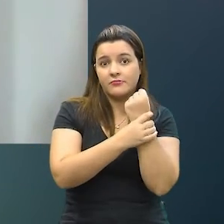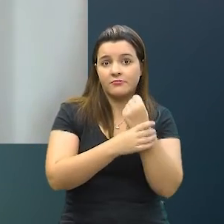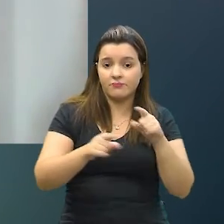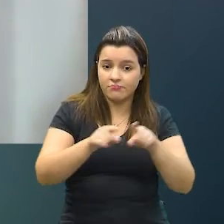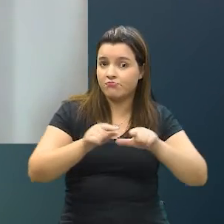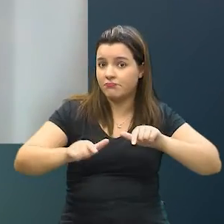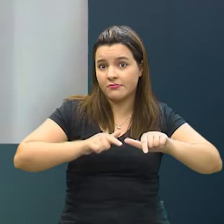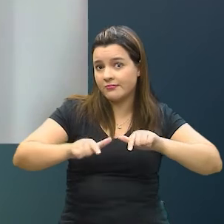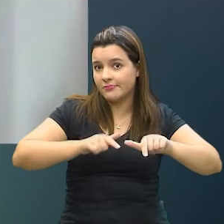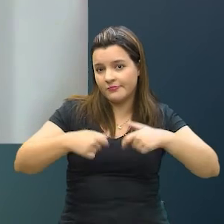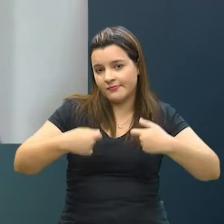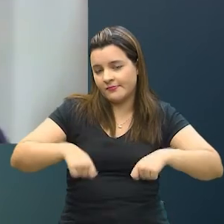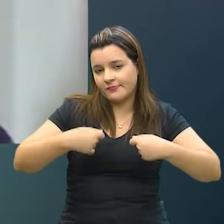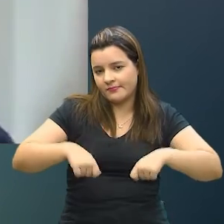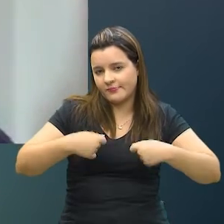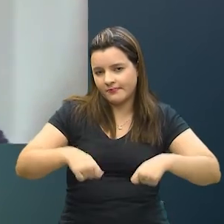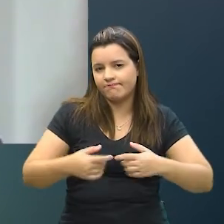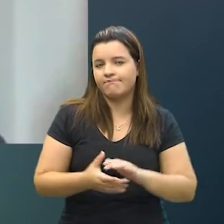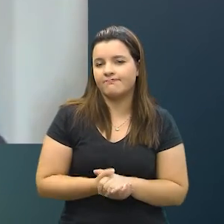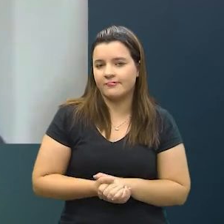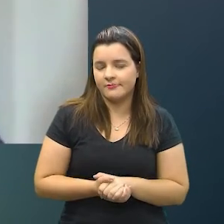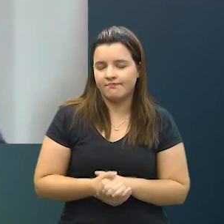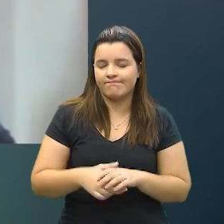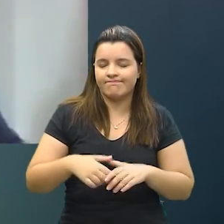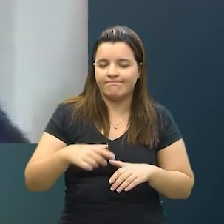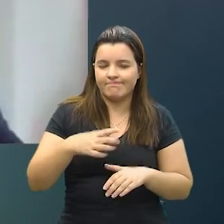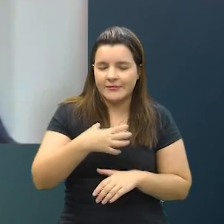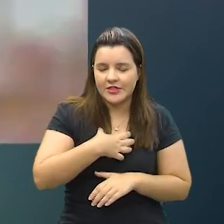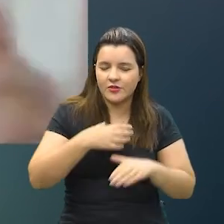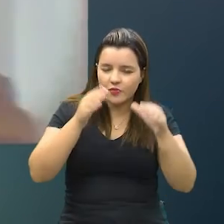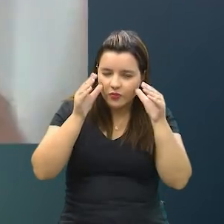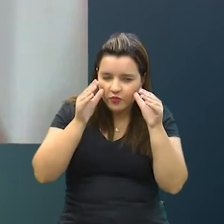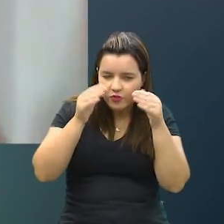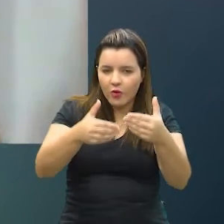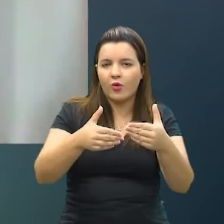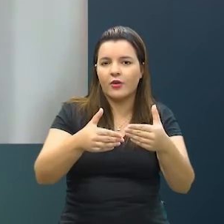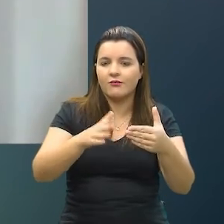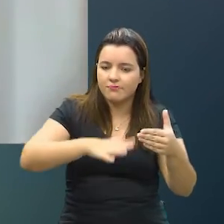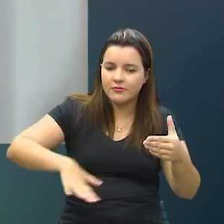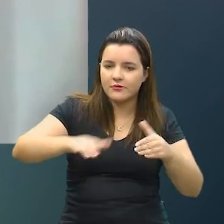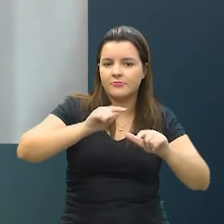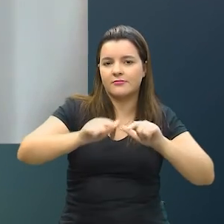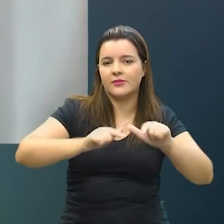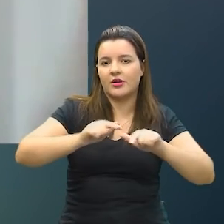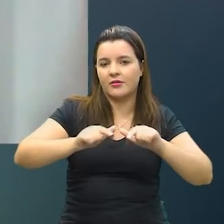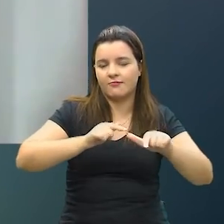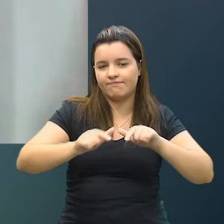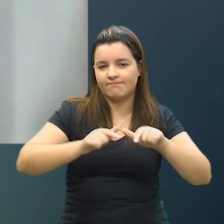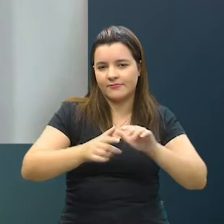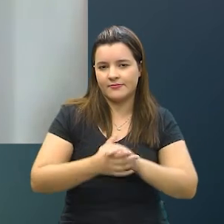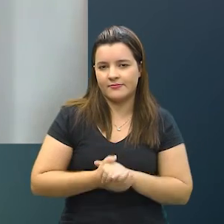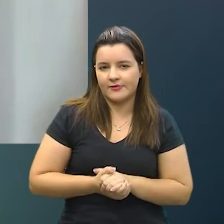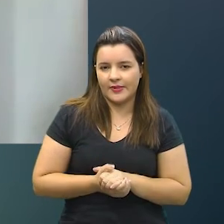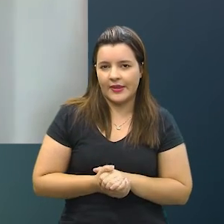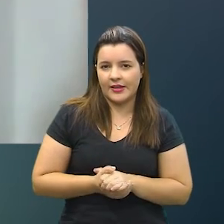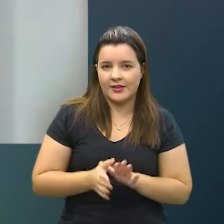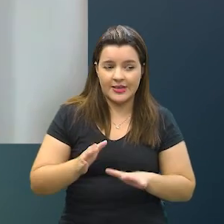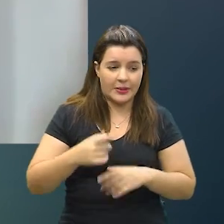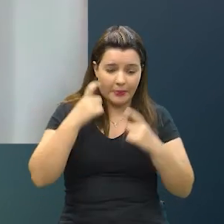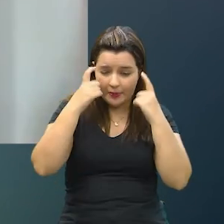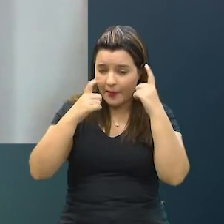ali dentro, né, e ter a condição de focar realmente ali no seu trabalho, sem estar preocupado, puxa, mas